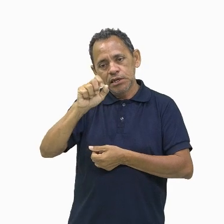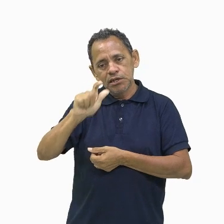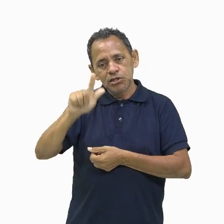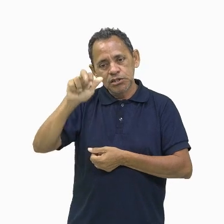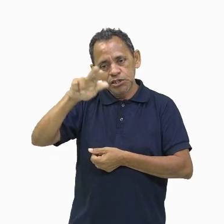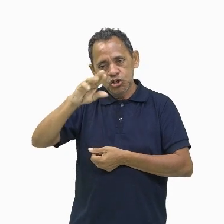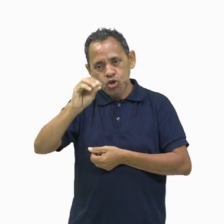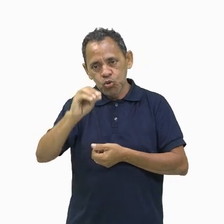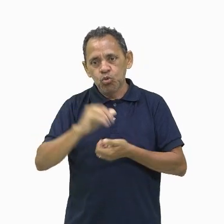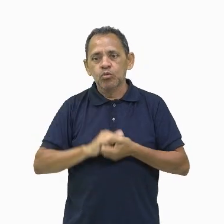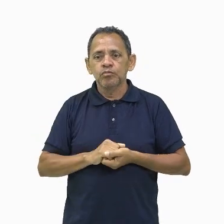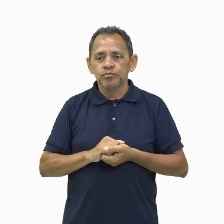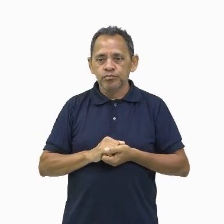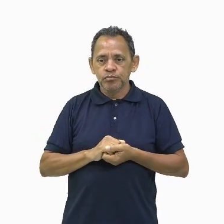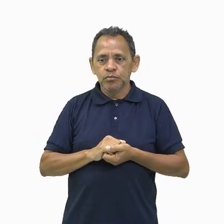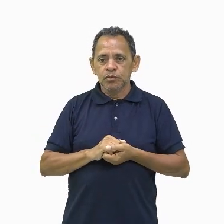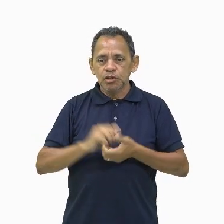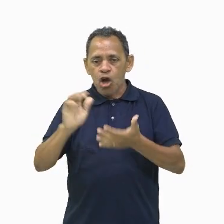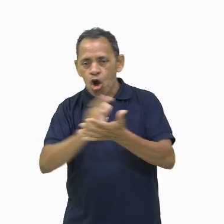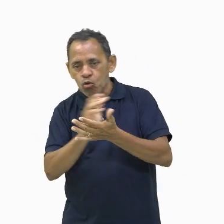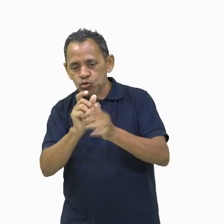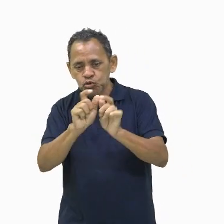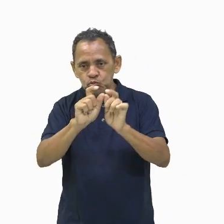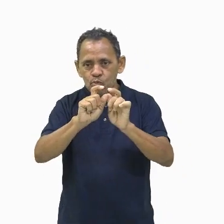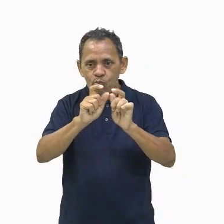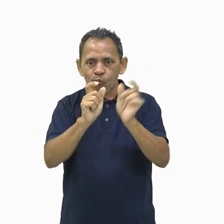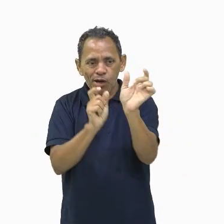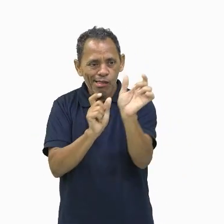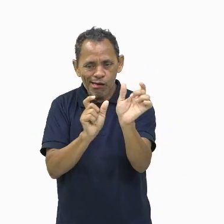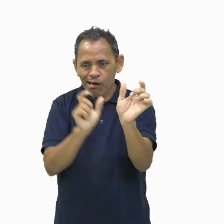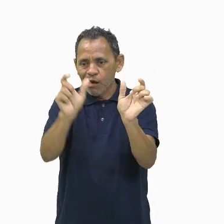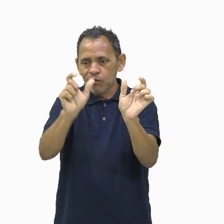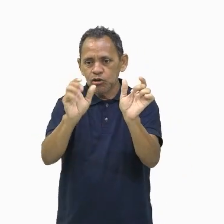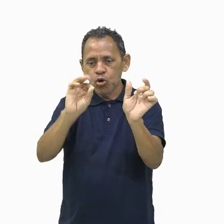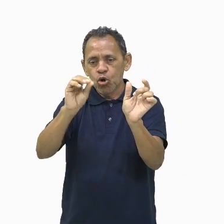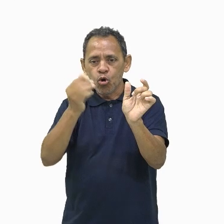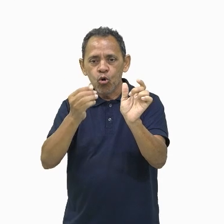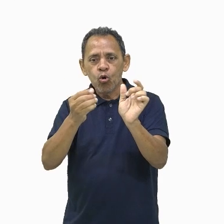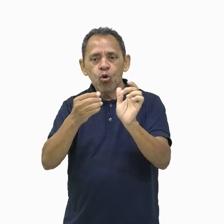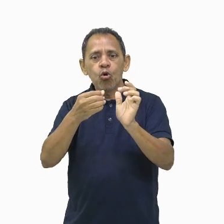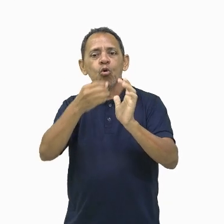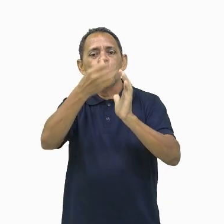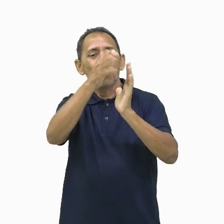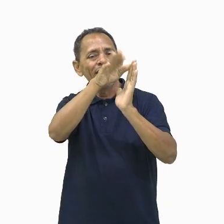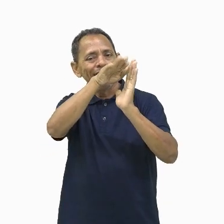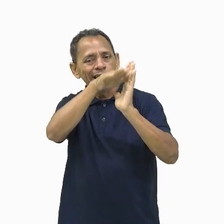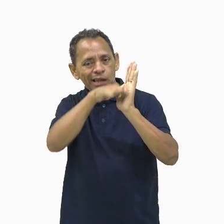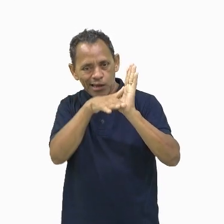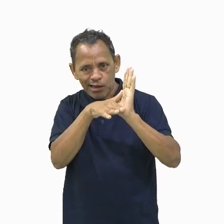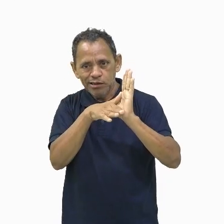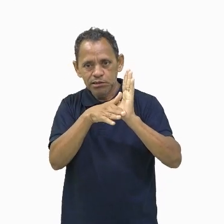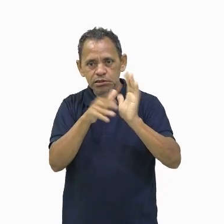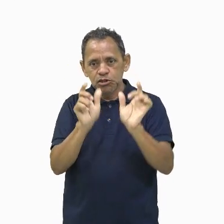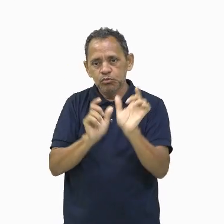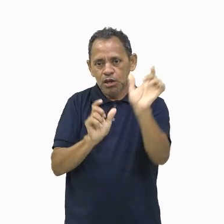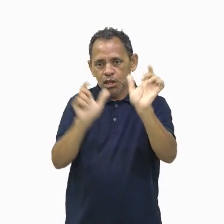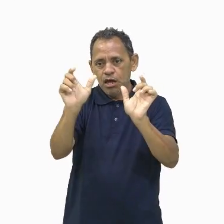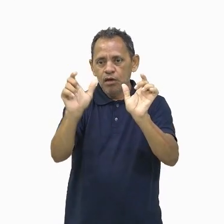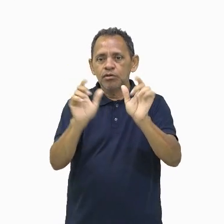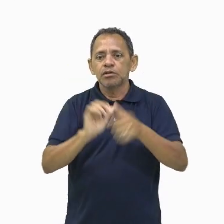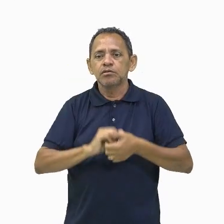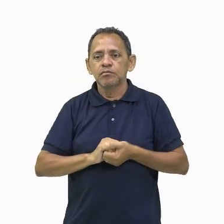pouco mais, algumas palavras ou sentenças, orações, enfim. Por quê? Porque aquela